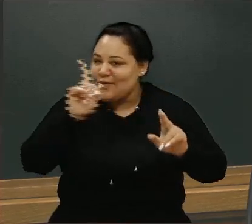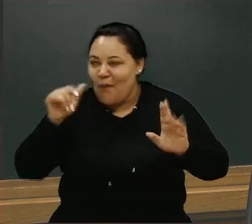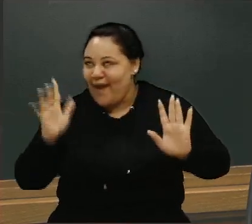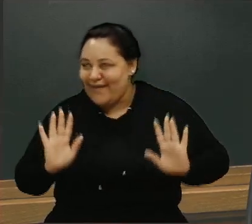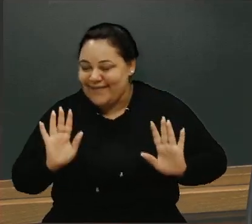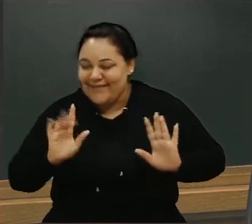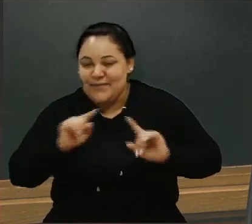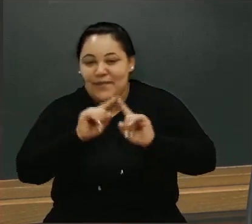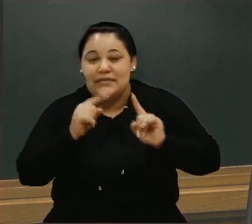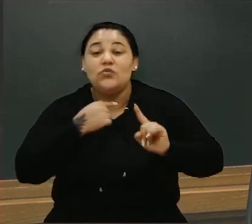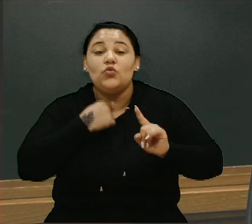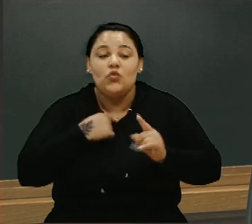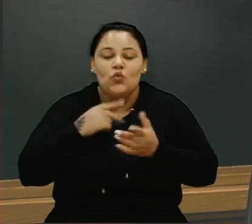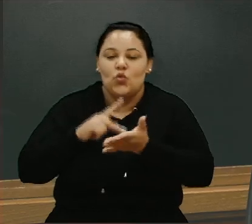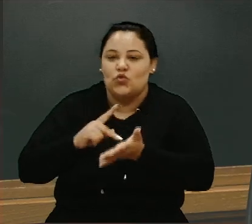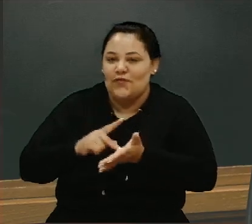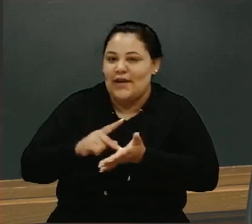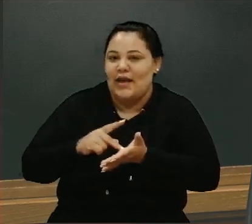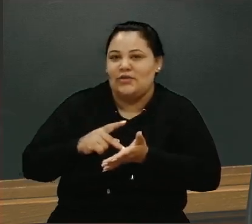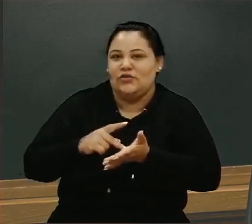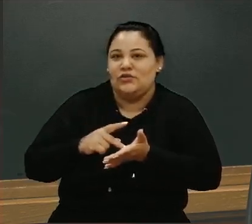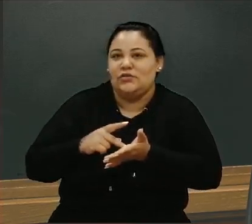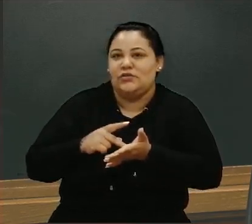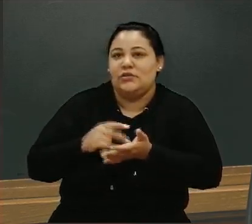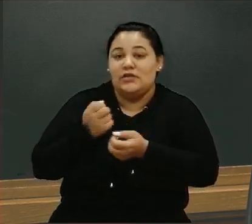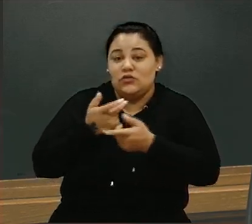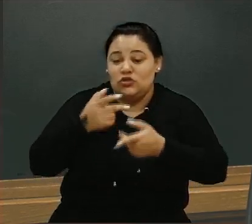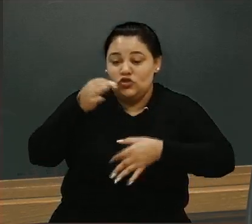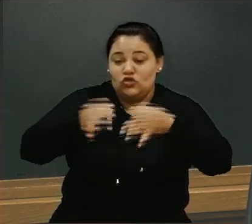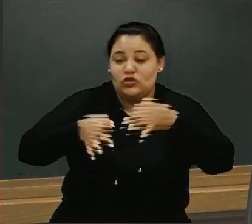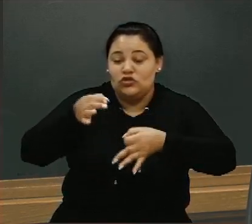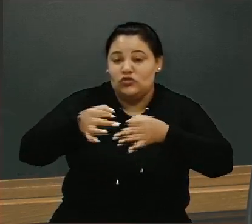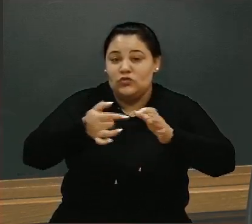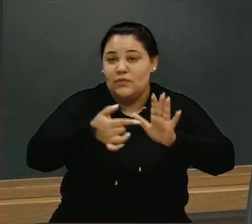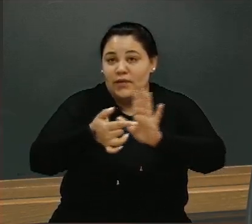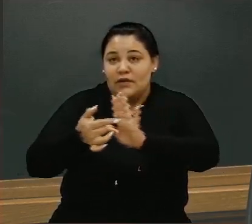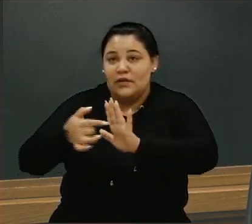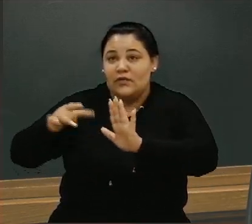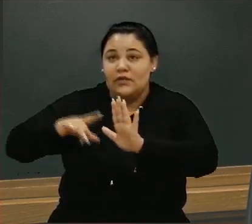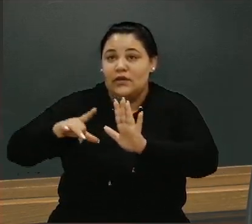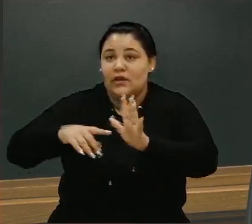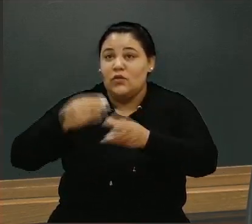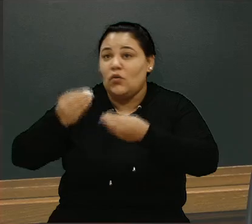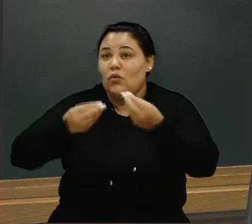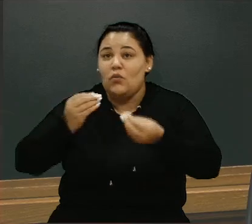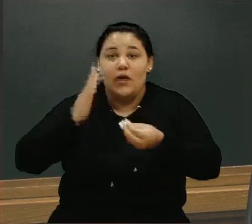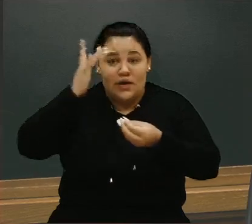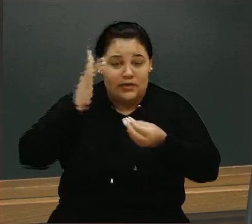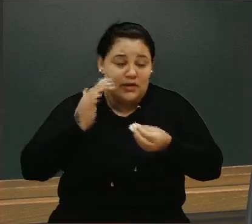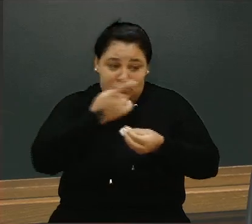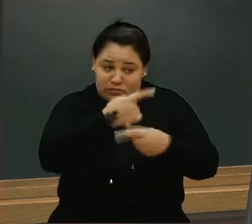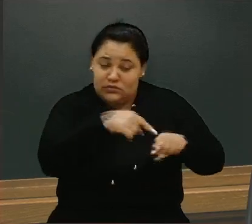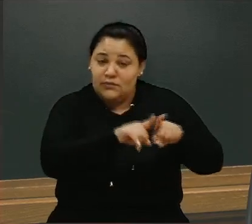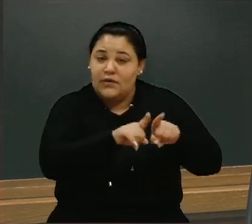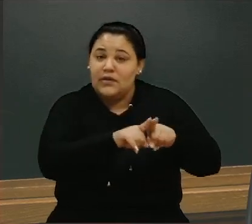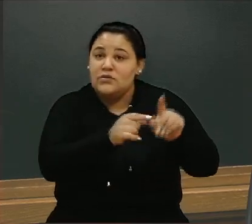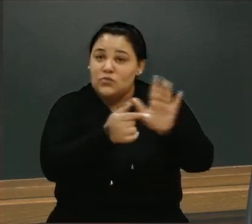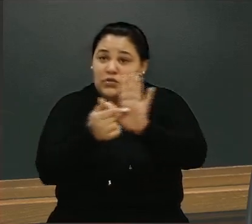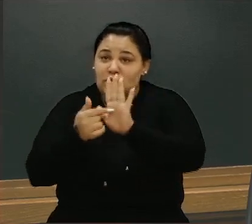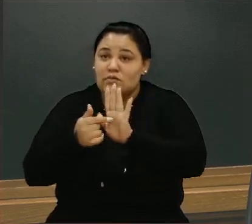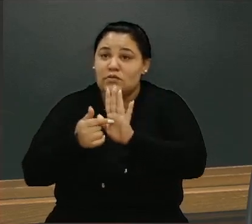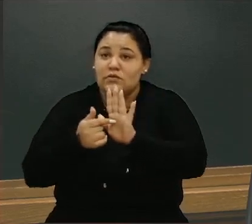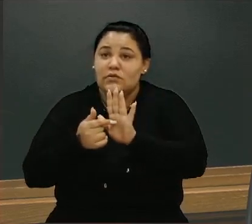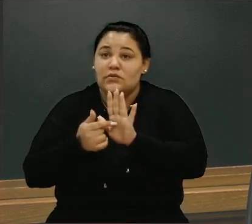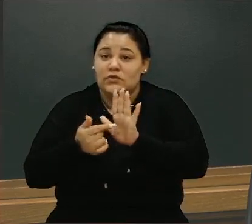gostaria mesmo é que os recursos jurídicos não ficassem exclusivamente à minha disposição. Porque eu tenho condições, a vereadora Daiane tem disposição. Gostaria que ficasse à disposição